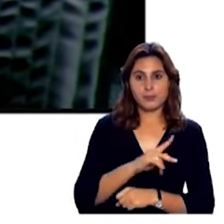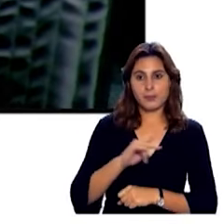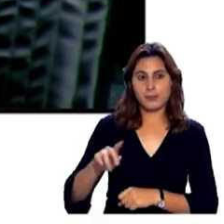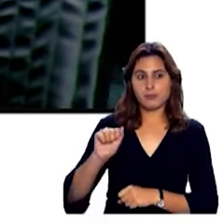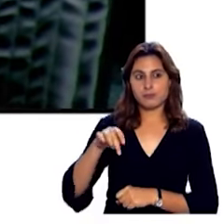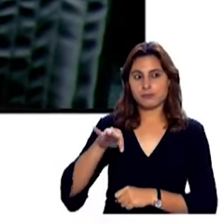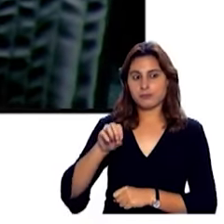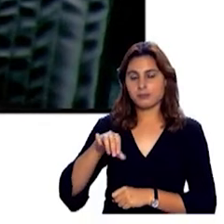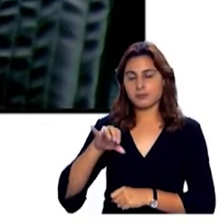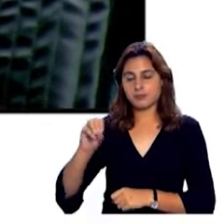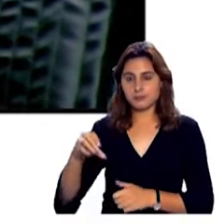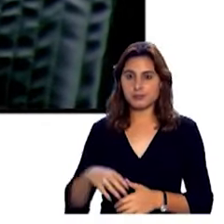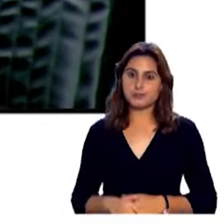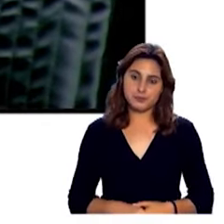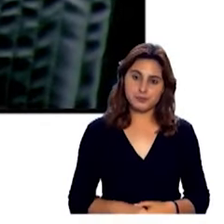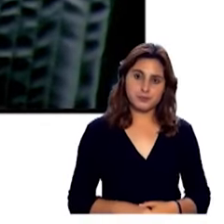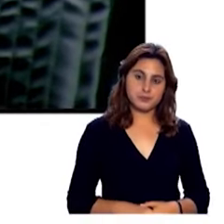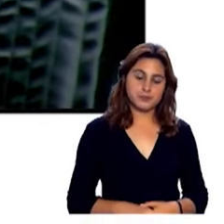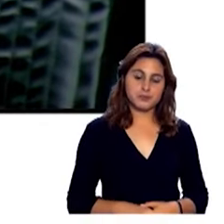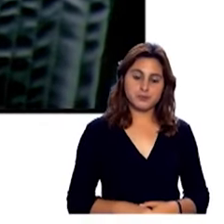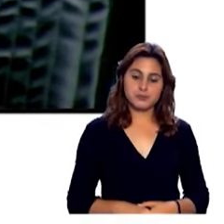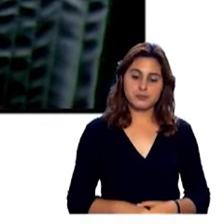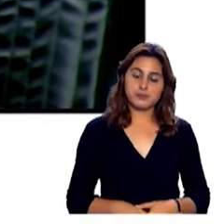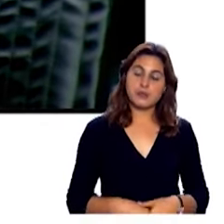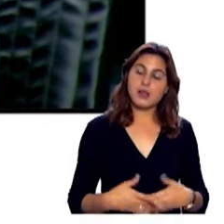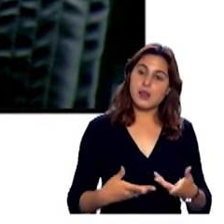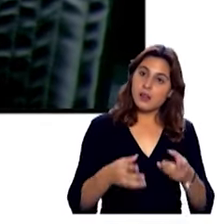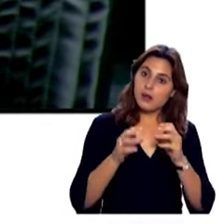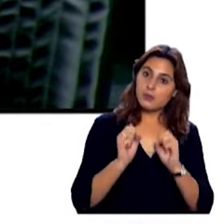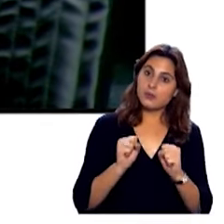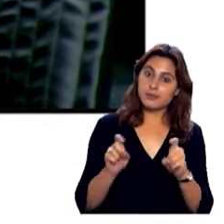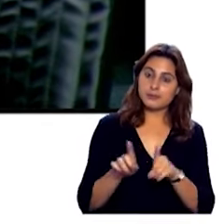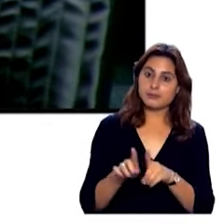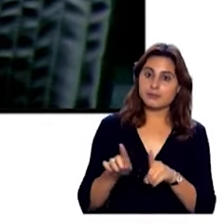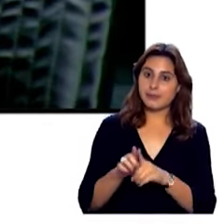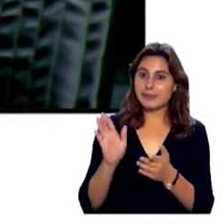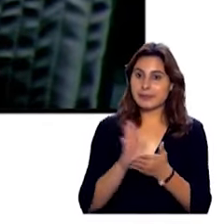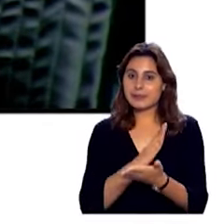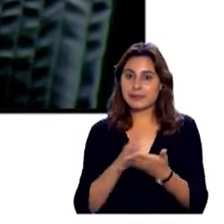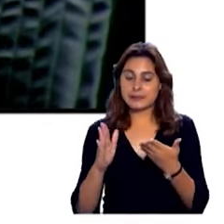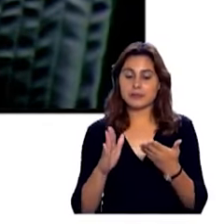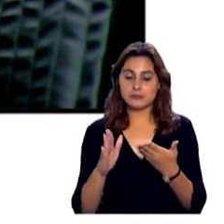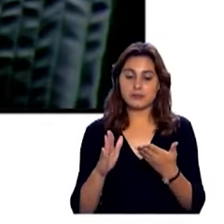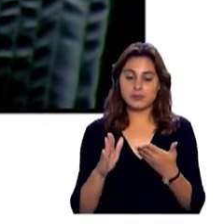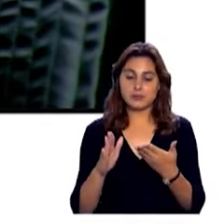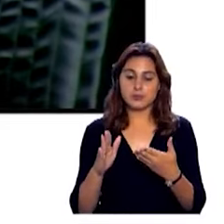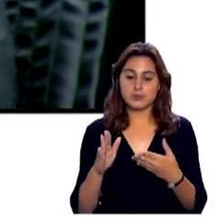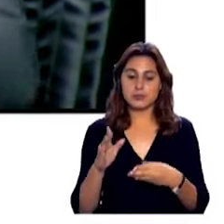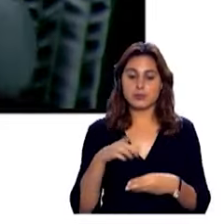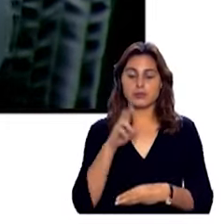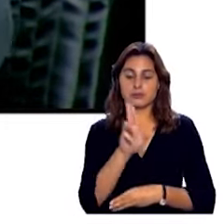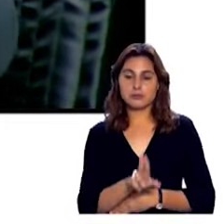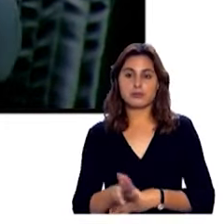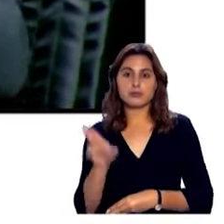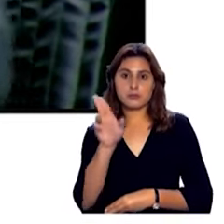recentemente Quem Sabe Isso pudesse ser também algum instrumento que talvez nos oferecesse uma outra dimensão